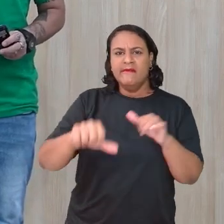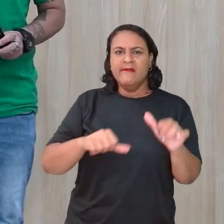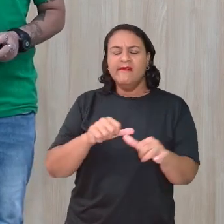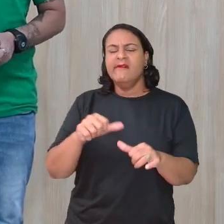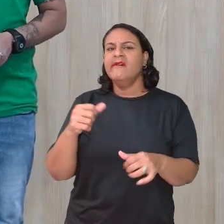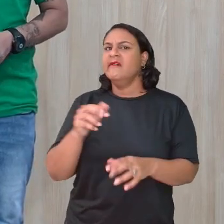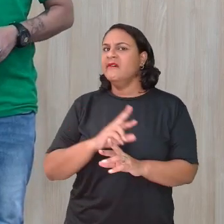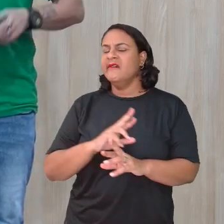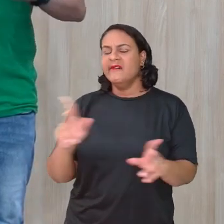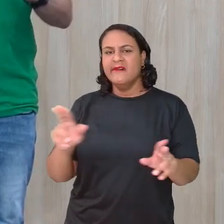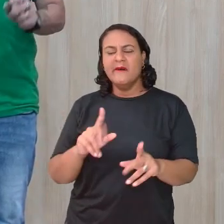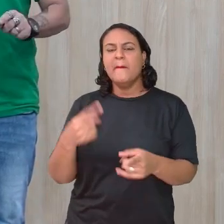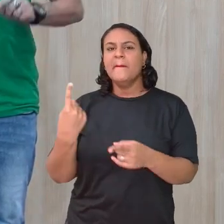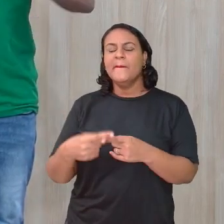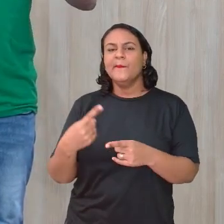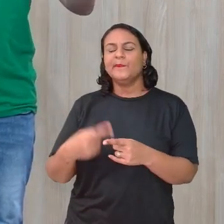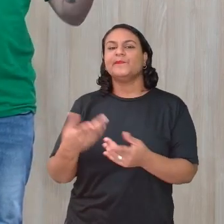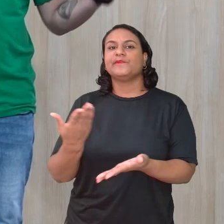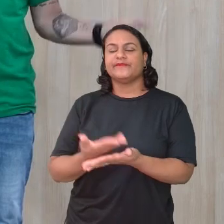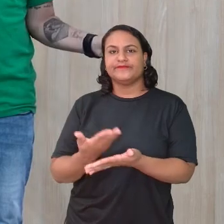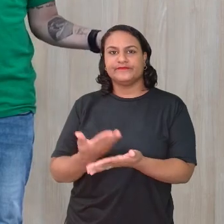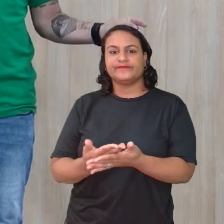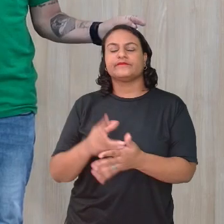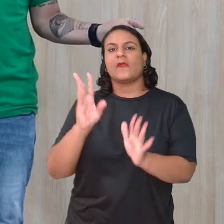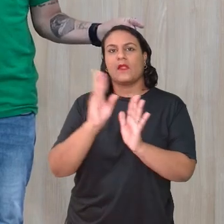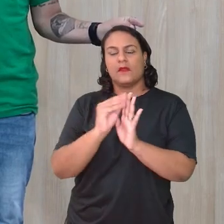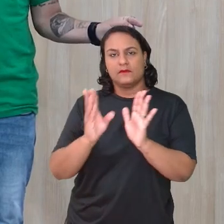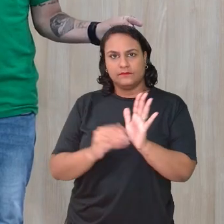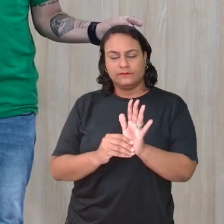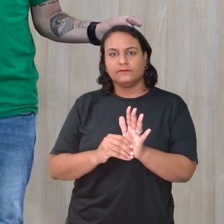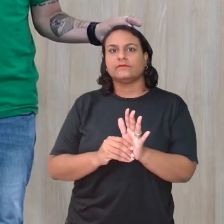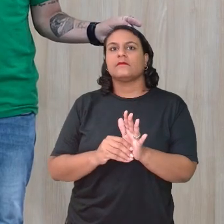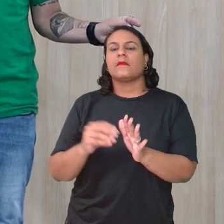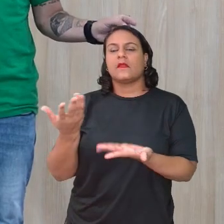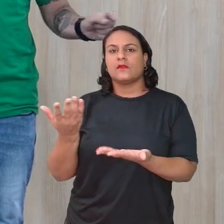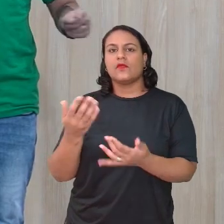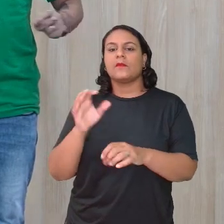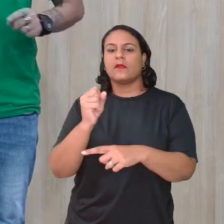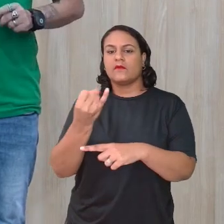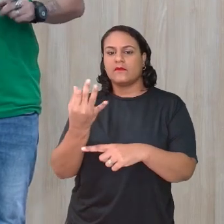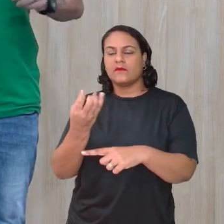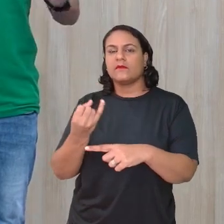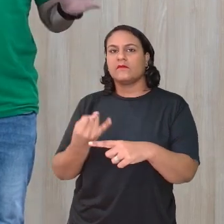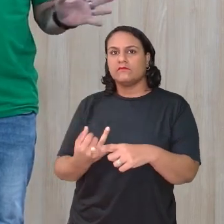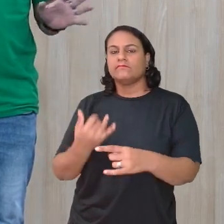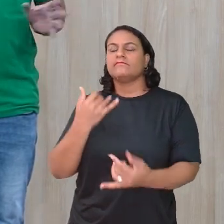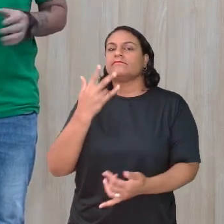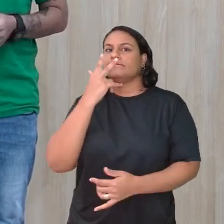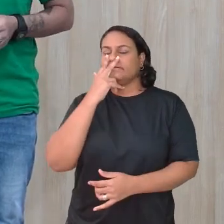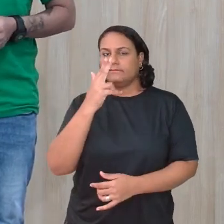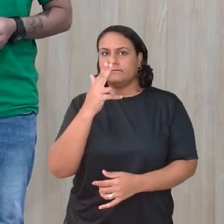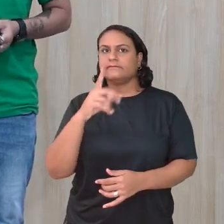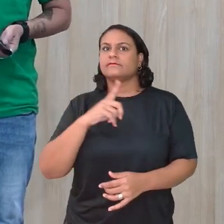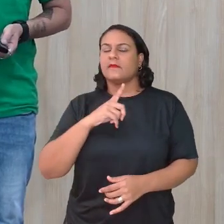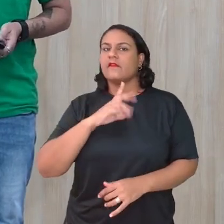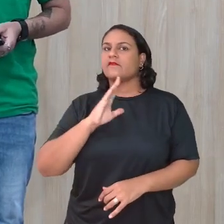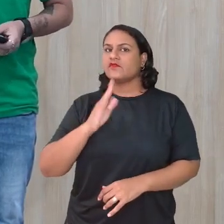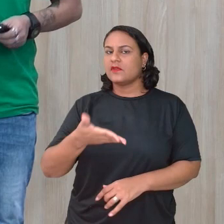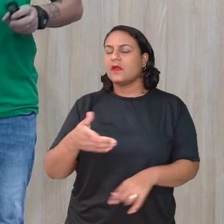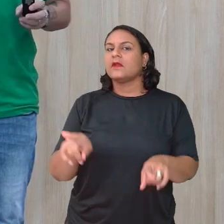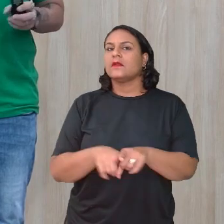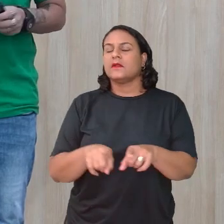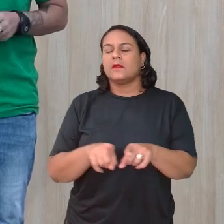sobre porcentagem e nós já tivemos aulas sobre frações equivalentes, tá certo? Então, fica aí a